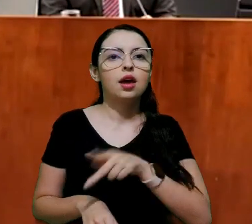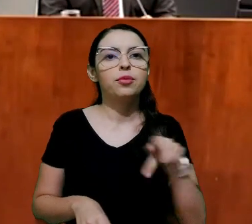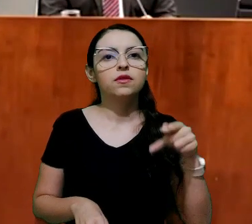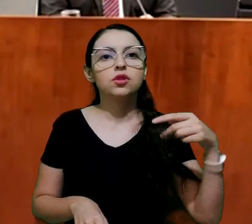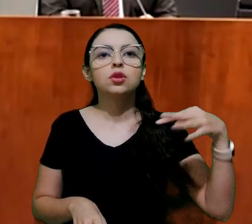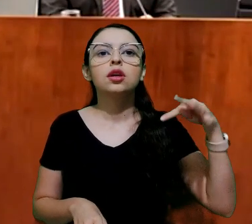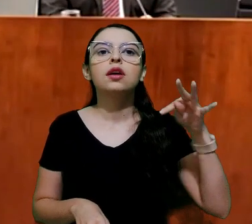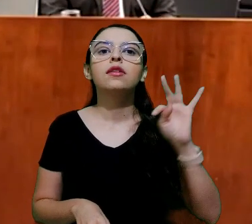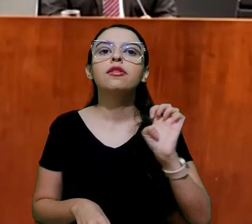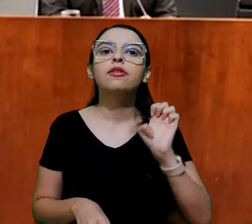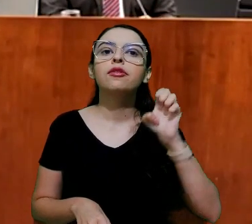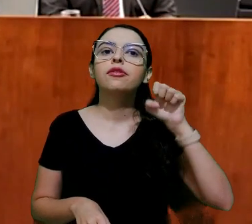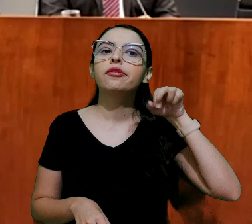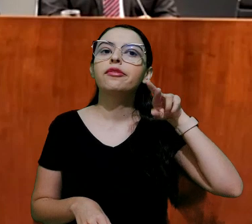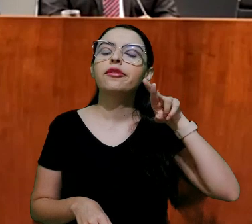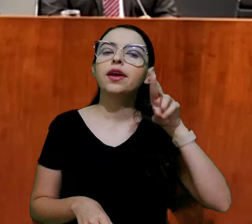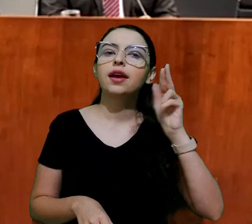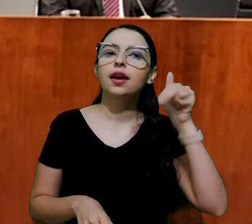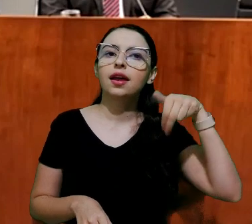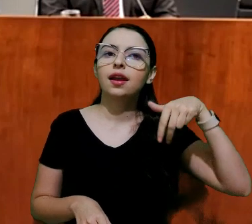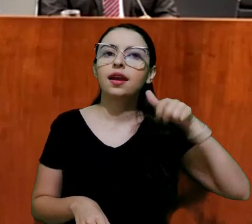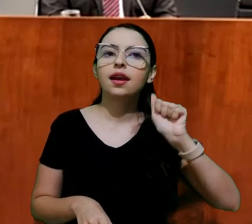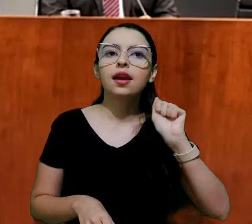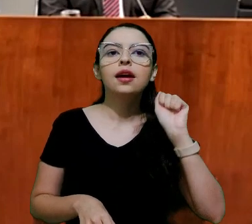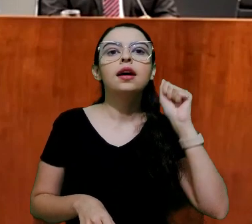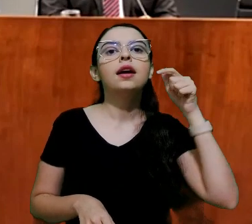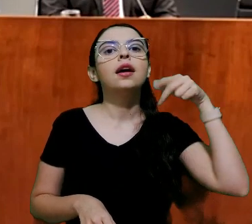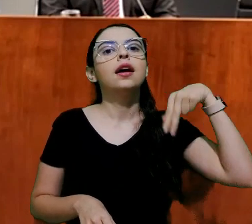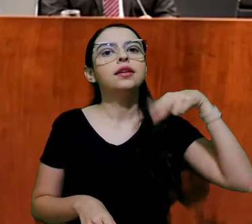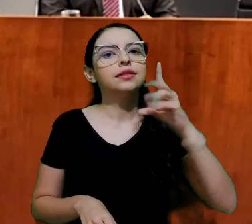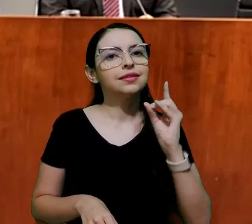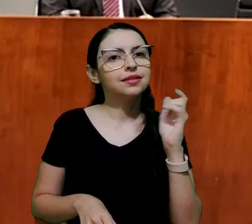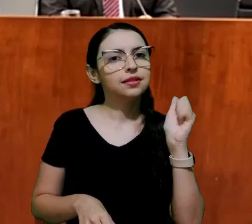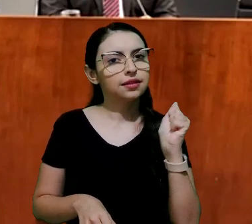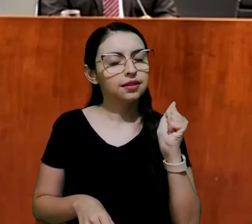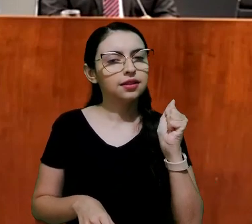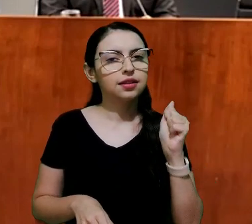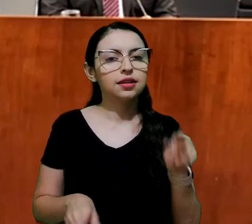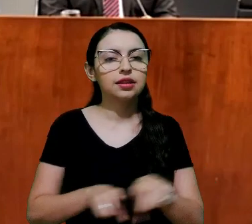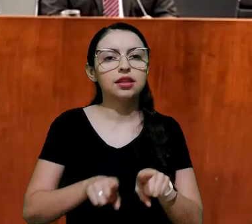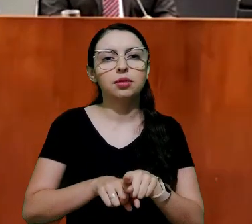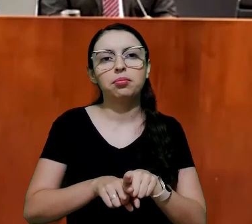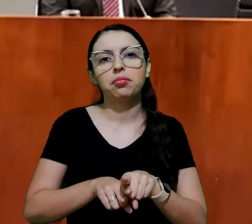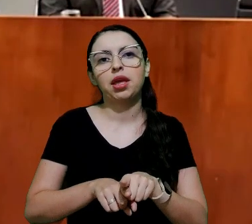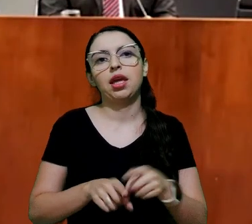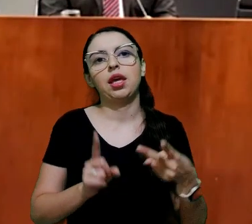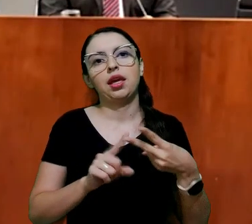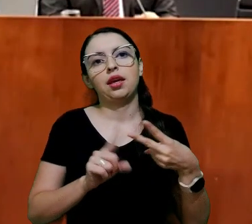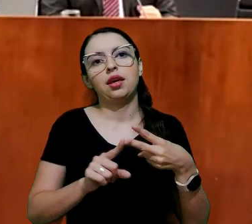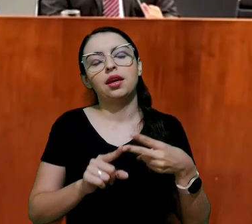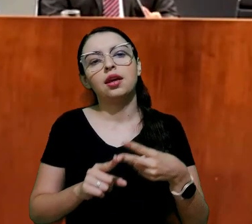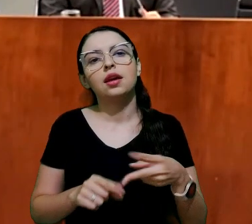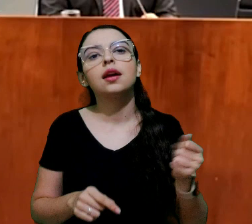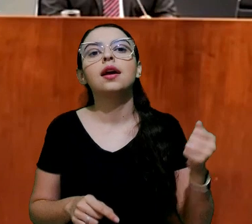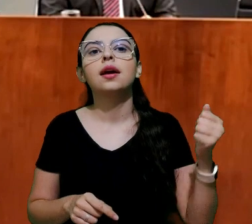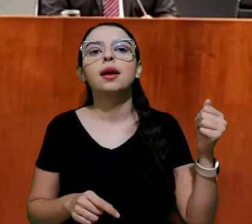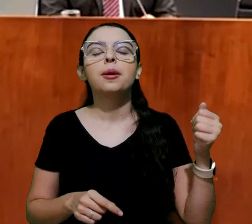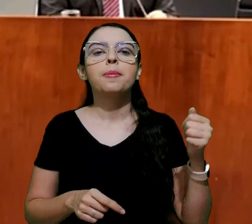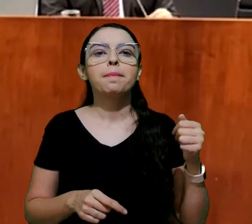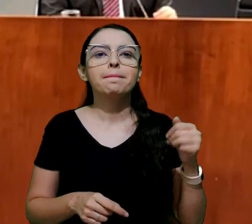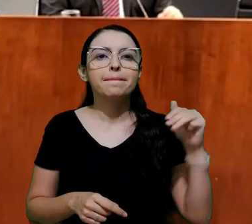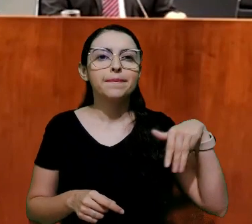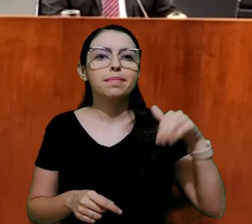Amaral Gugel, professora do Mackenzie, também mestre e doutora na PUC, o professor